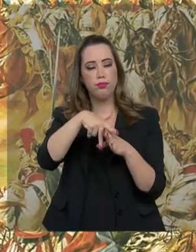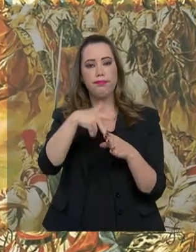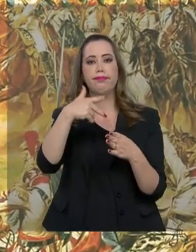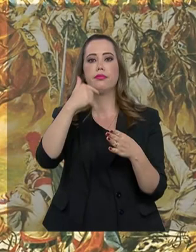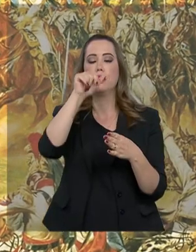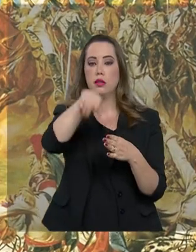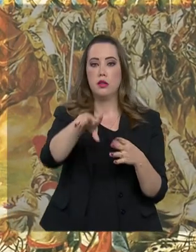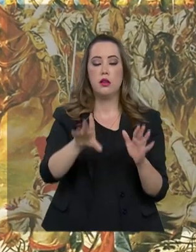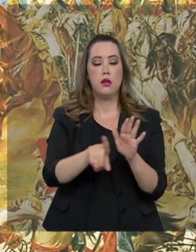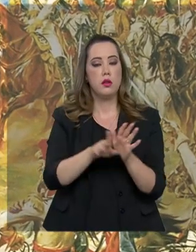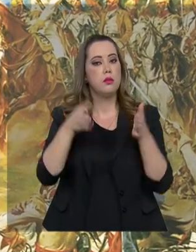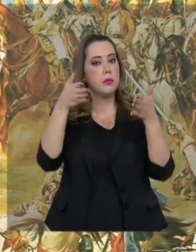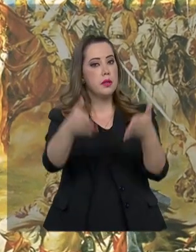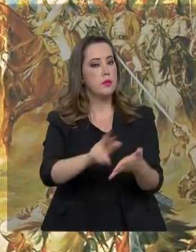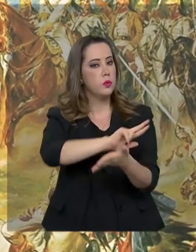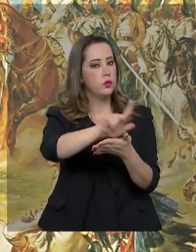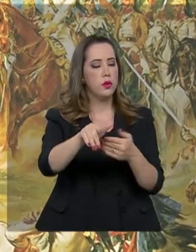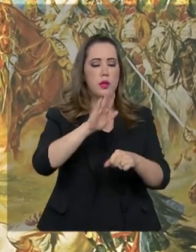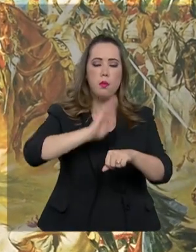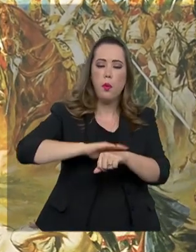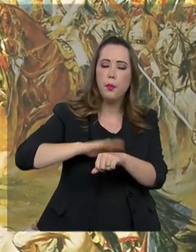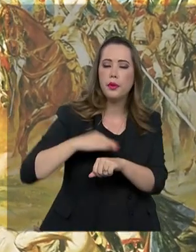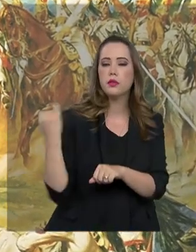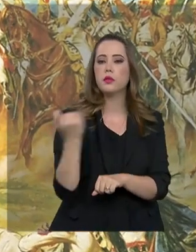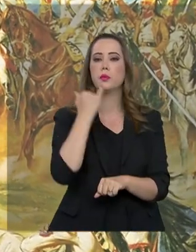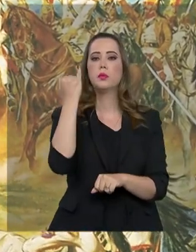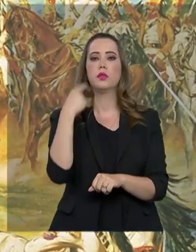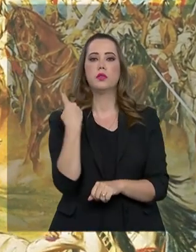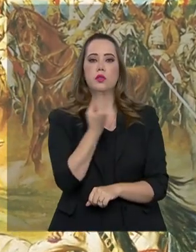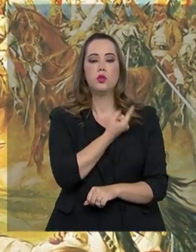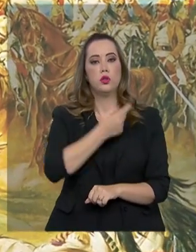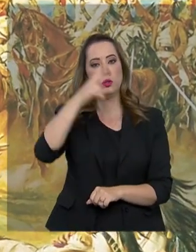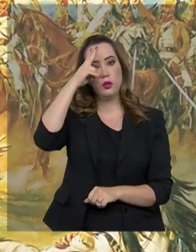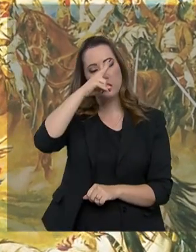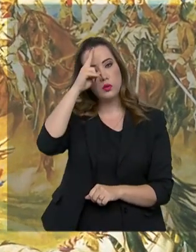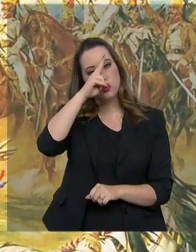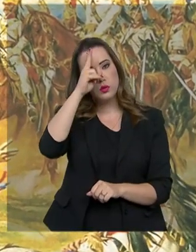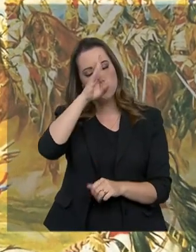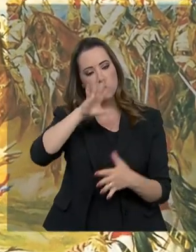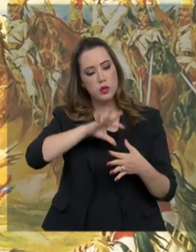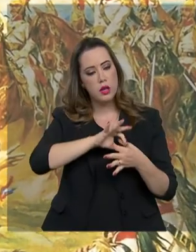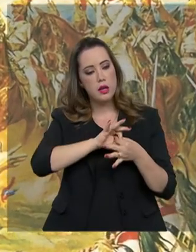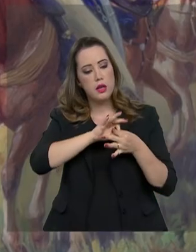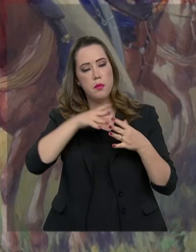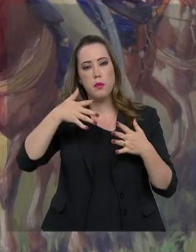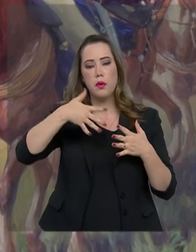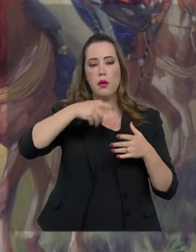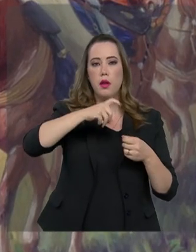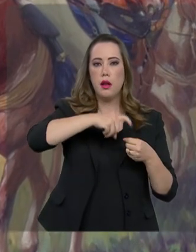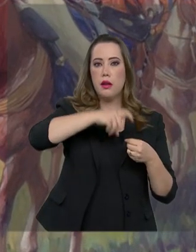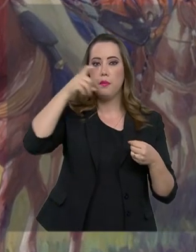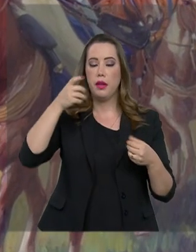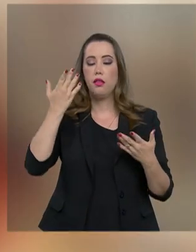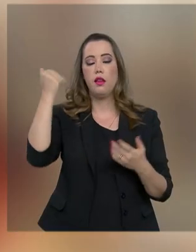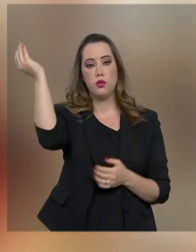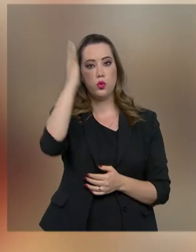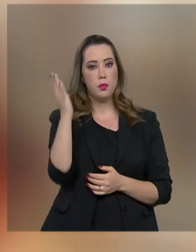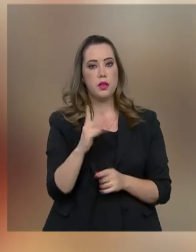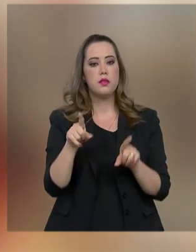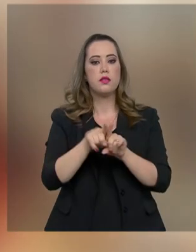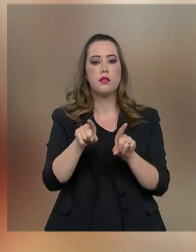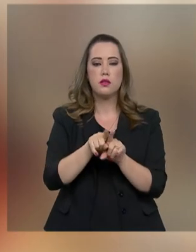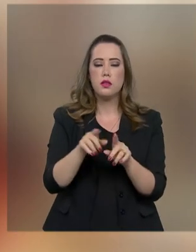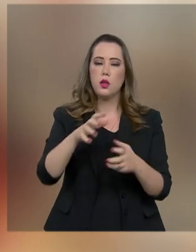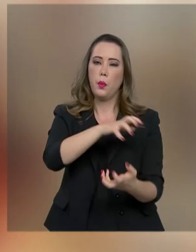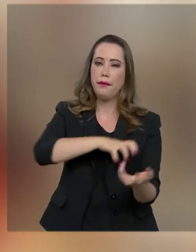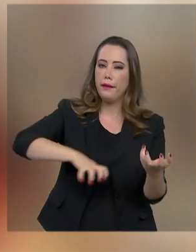participou ativamente em momentos importantes da nossa história, como a independência do Brasil, a Guerra Cisplatina e a